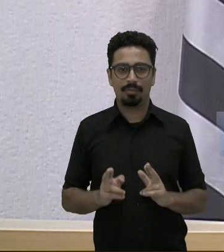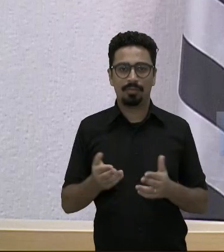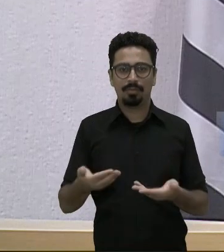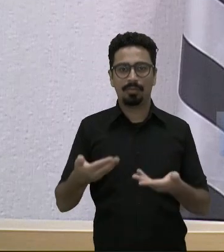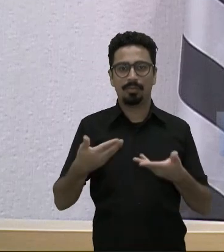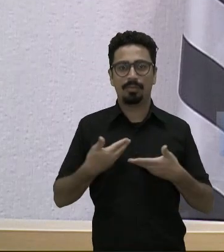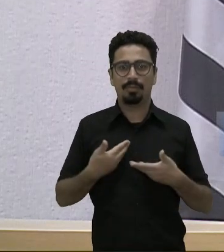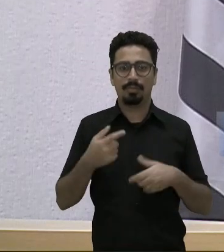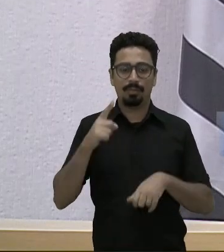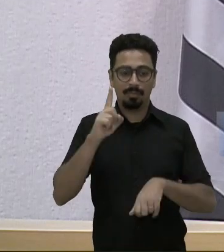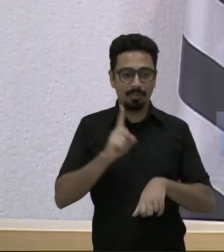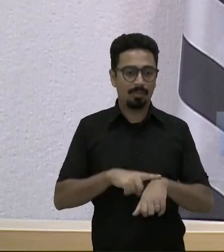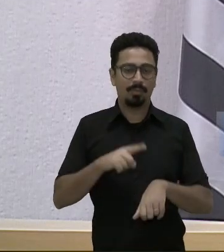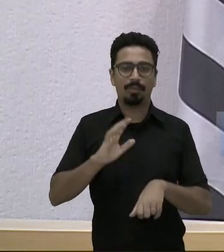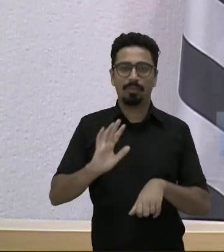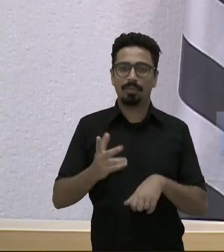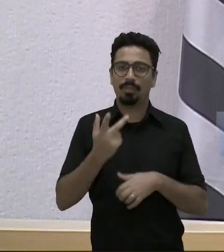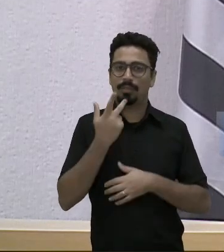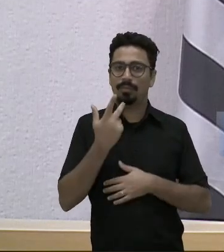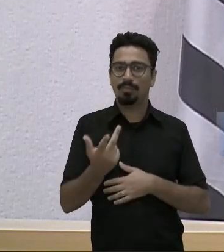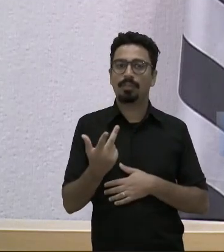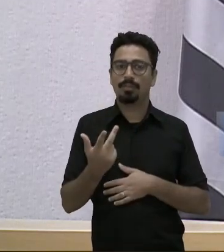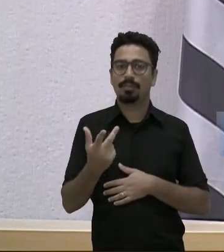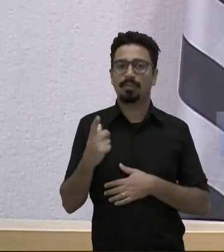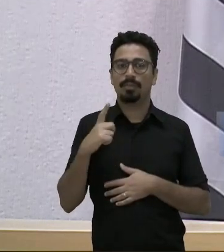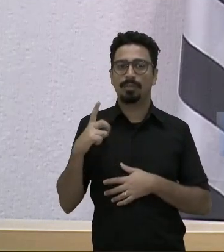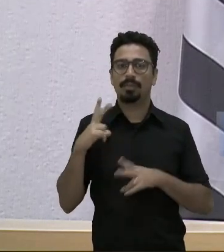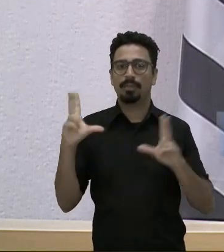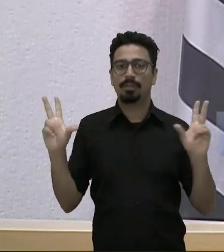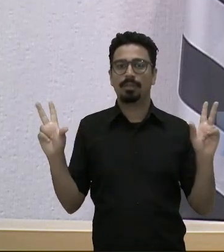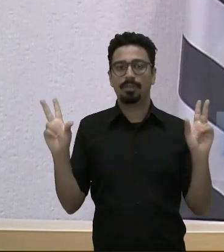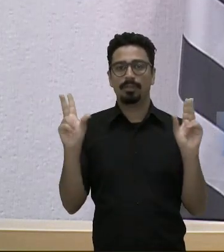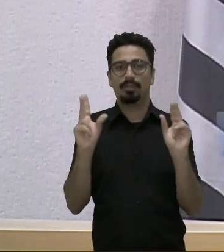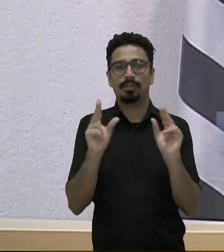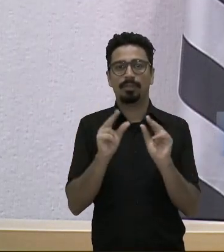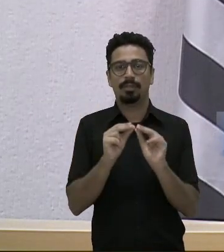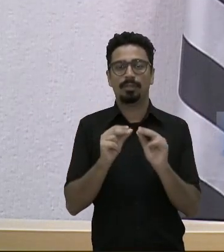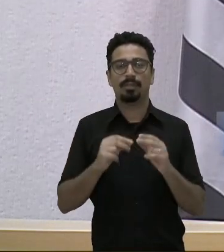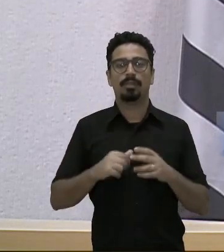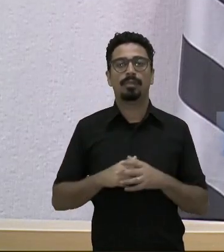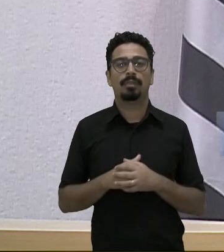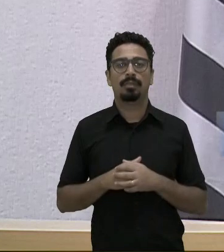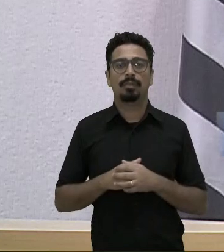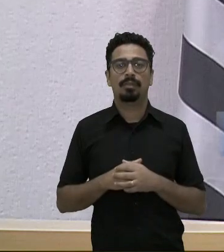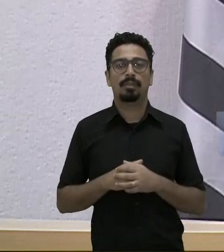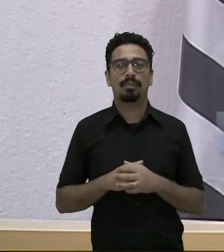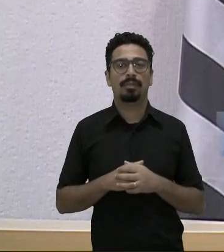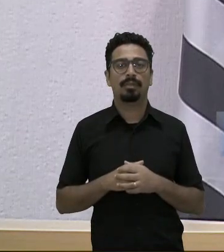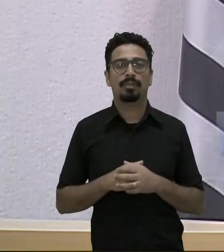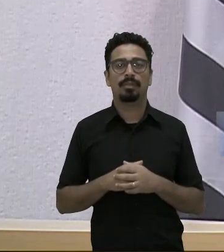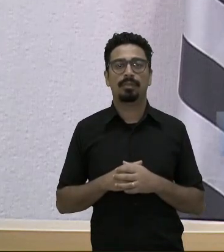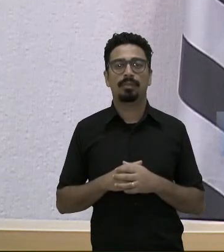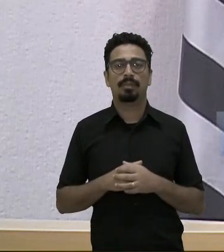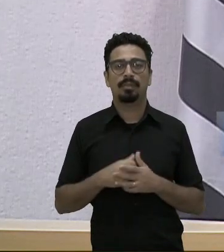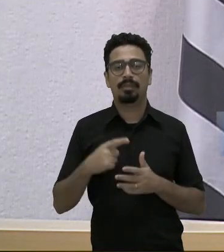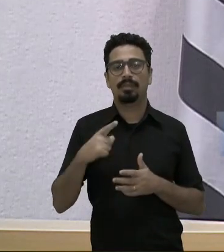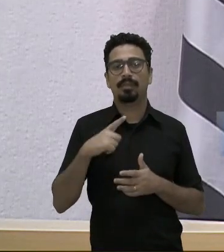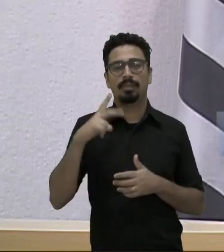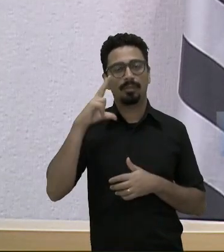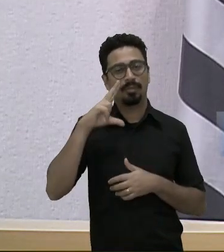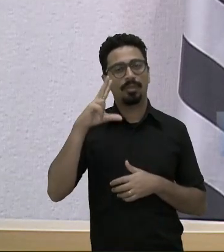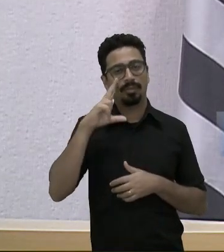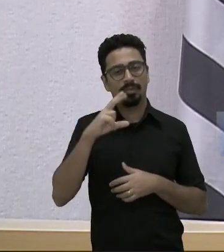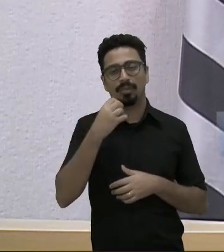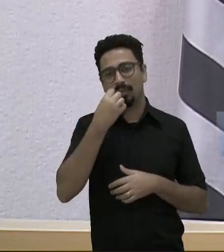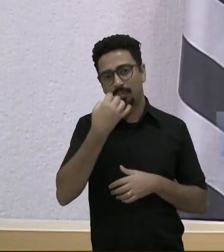na hora de falar. E agora me entregaram um resumo datilografado, tudo bem. Mas eu falei para ele, providencia um histórico